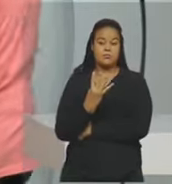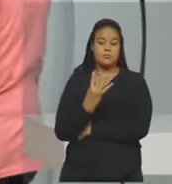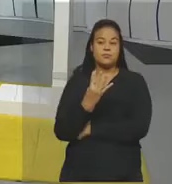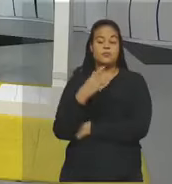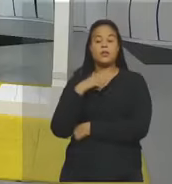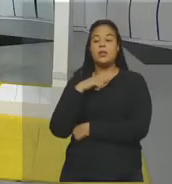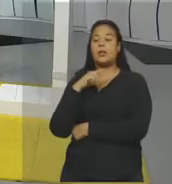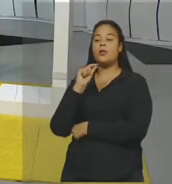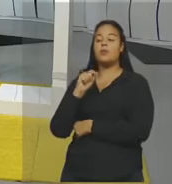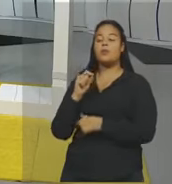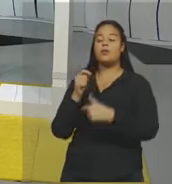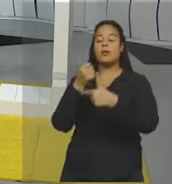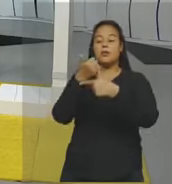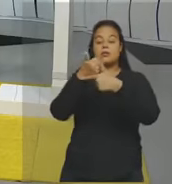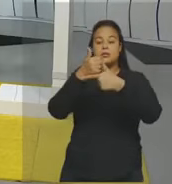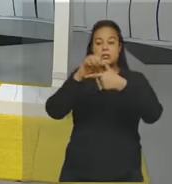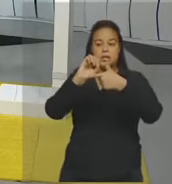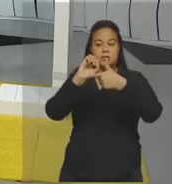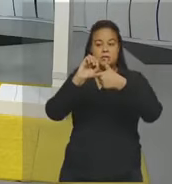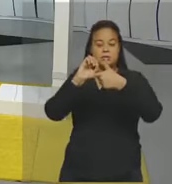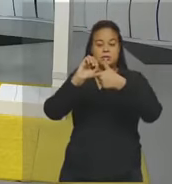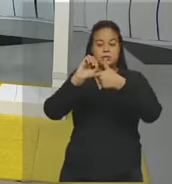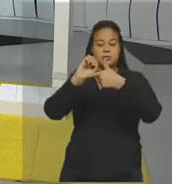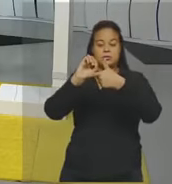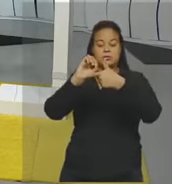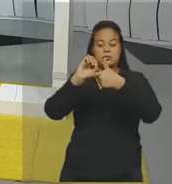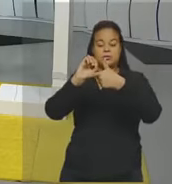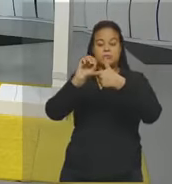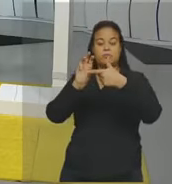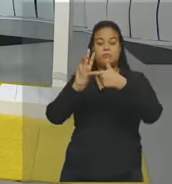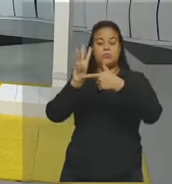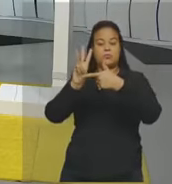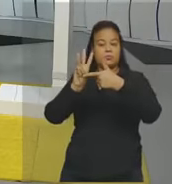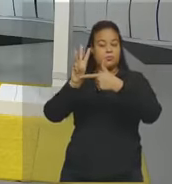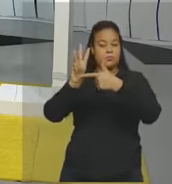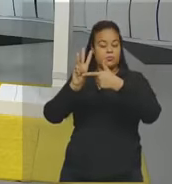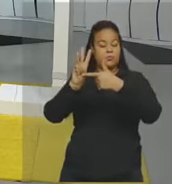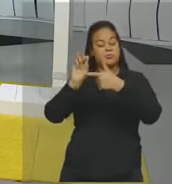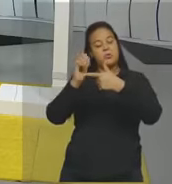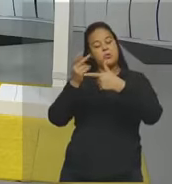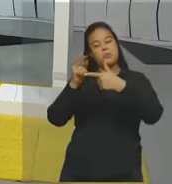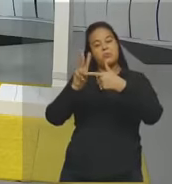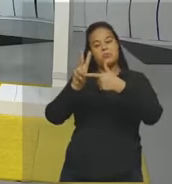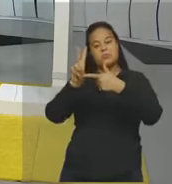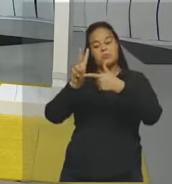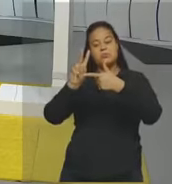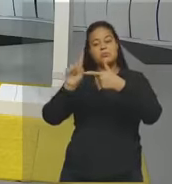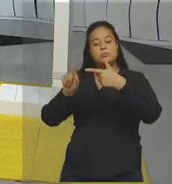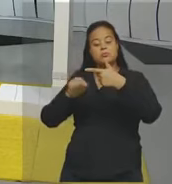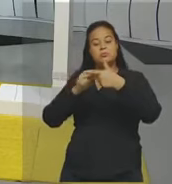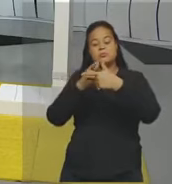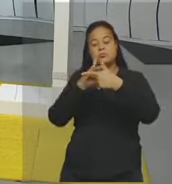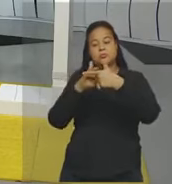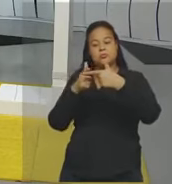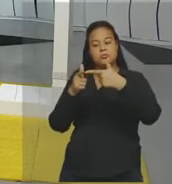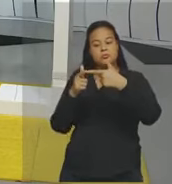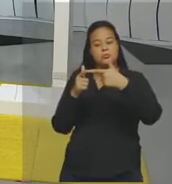eu tenho 10 e 10. Então, 10 volts ao quadrado dividido